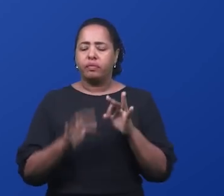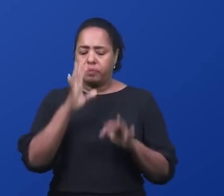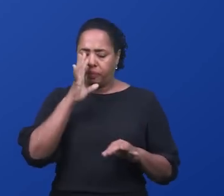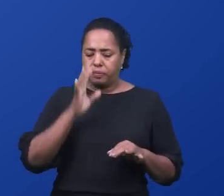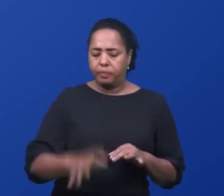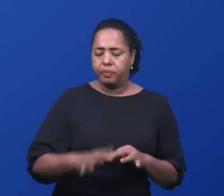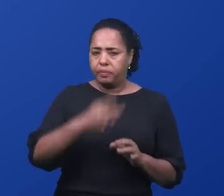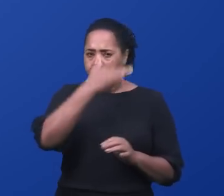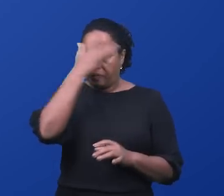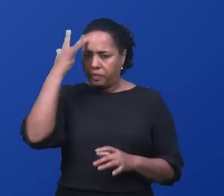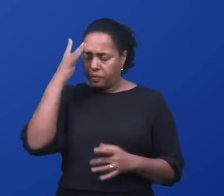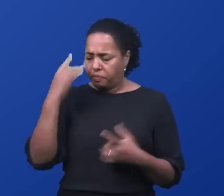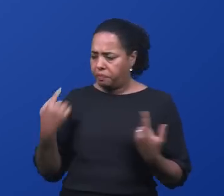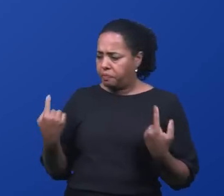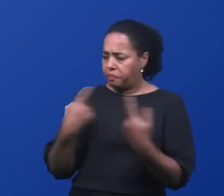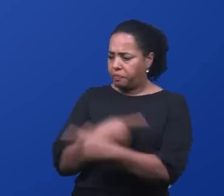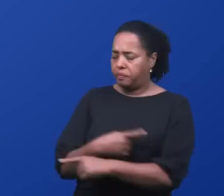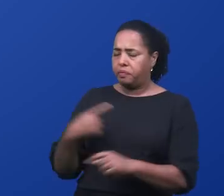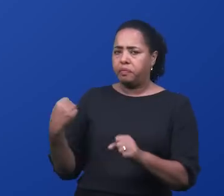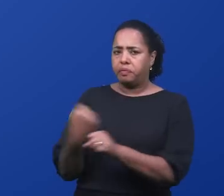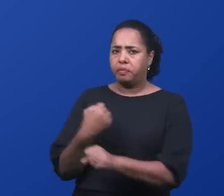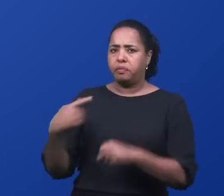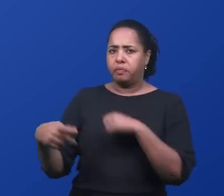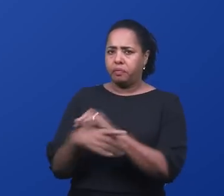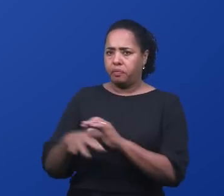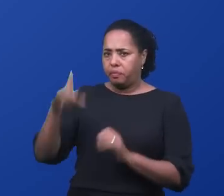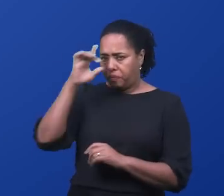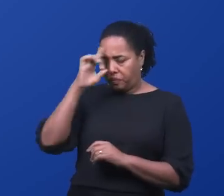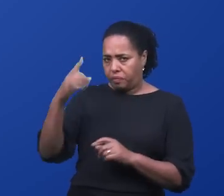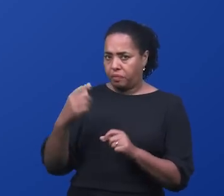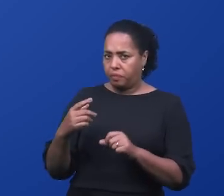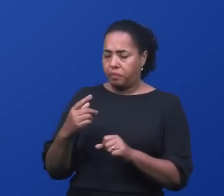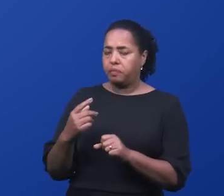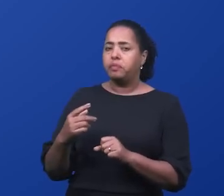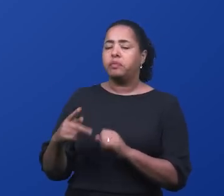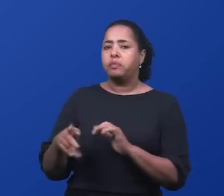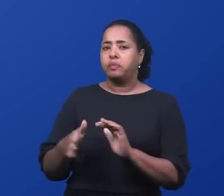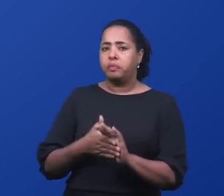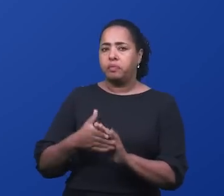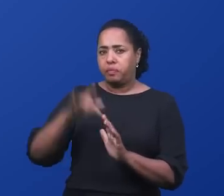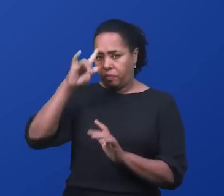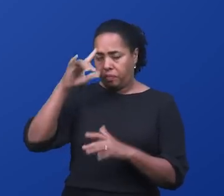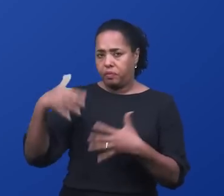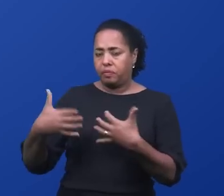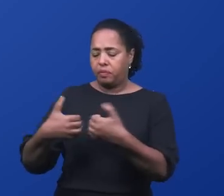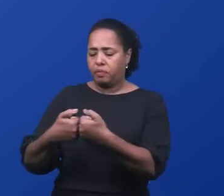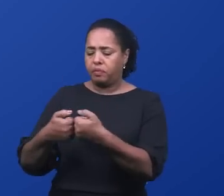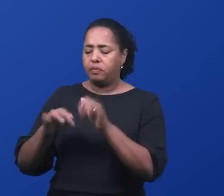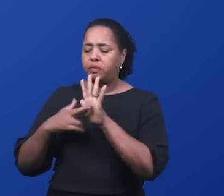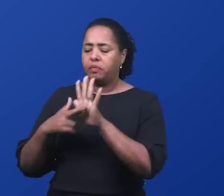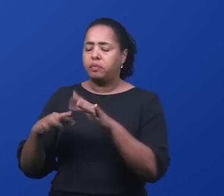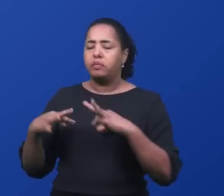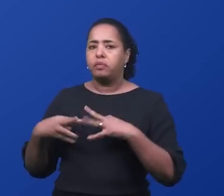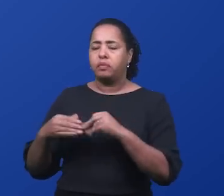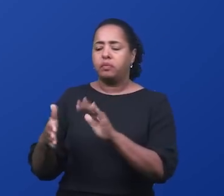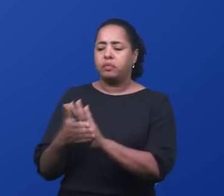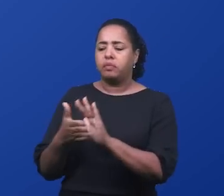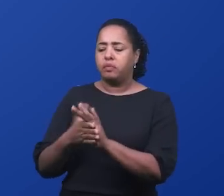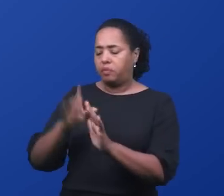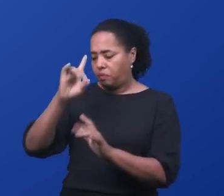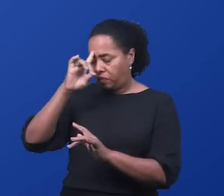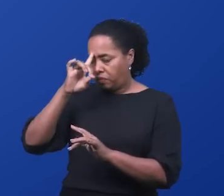que se levantam contra a obra do Senhor, para o projeto de Deus. A arca, ela representava todo o projeto de Deus na